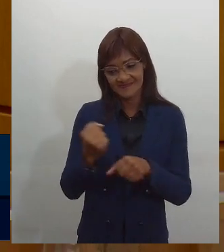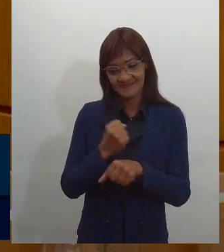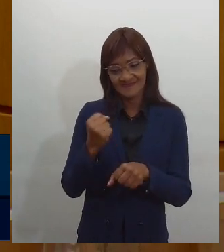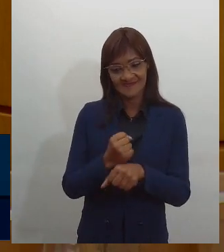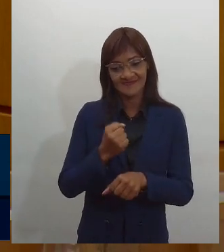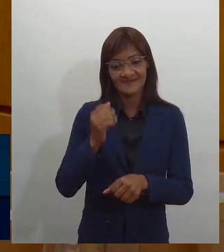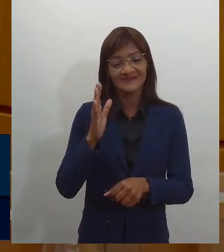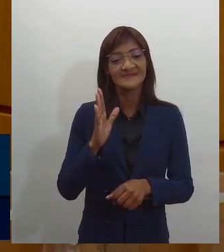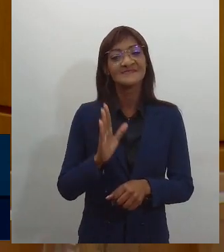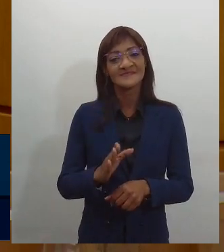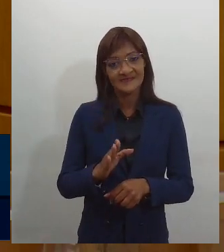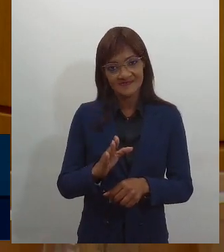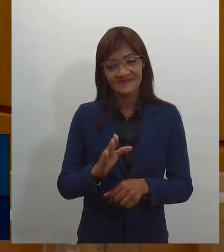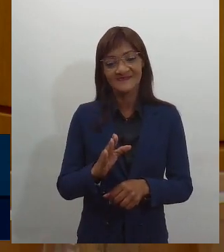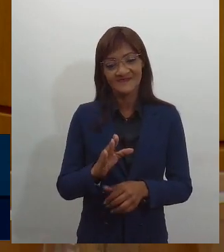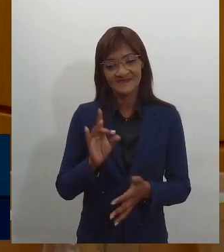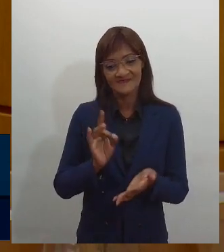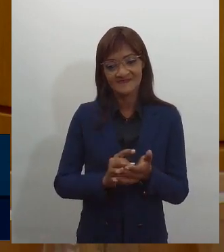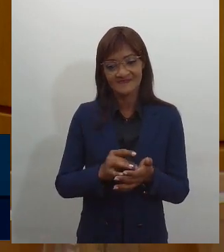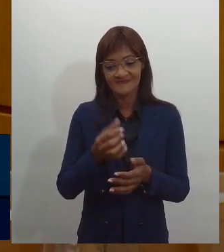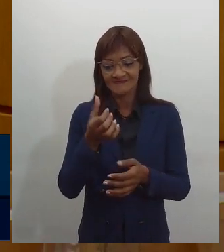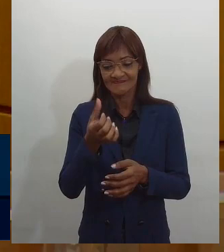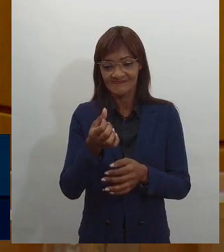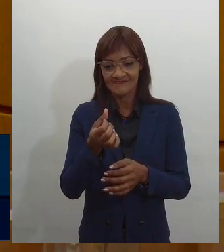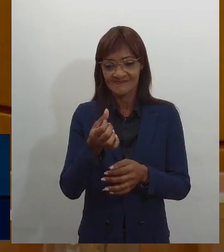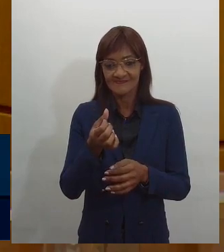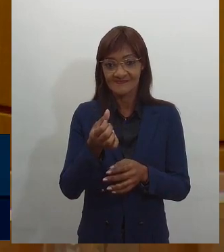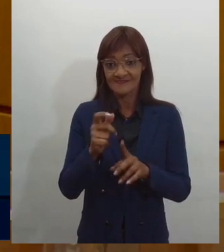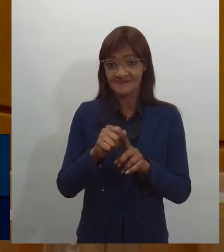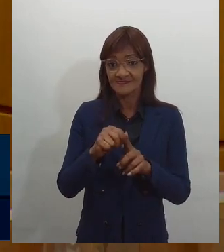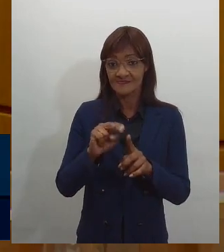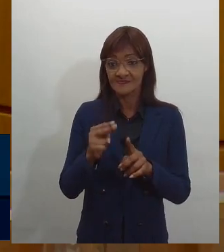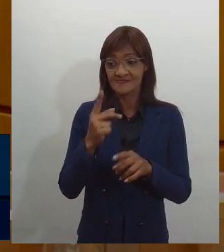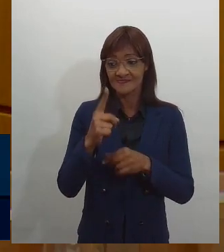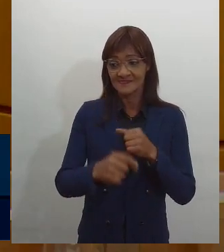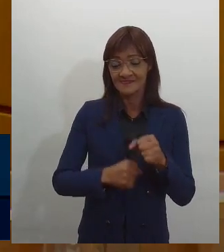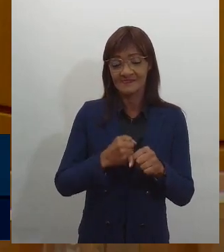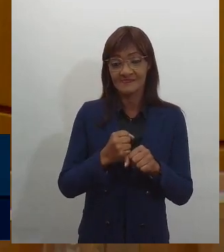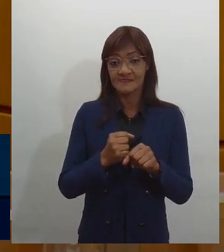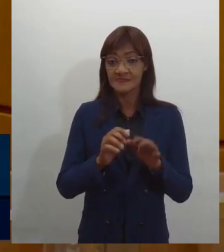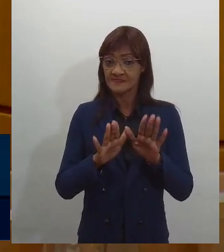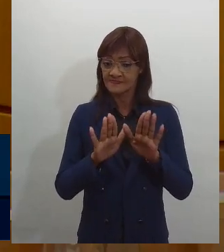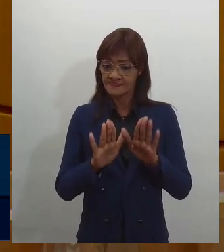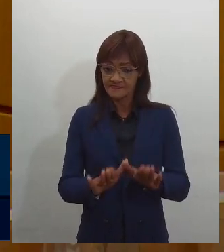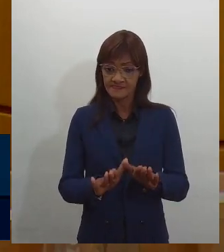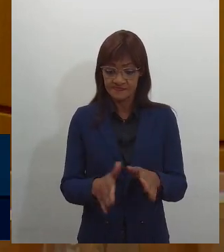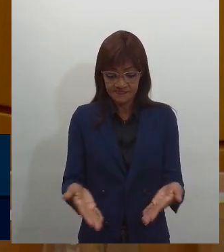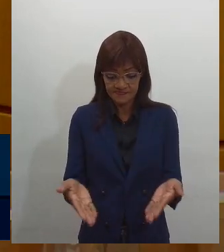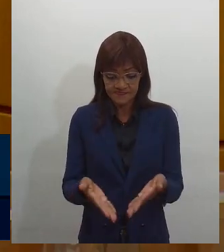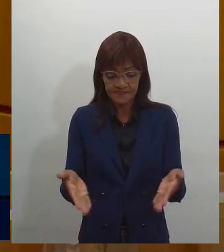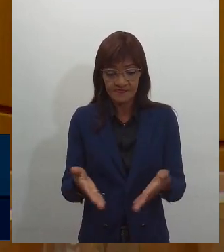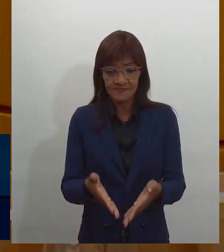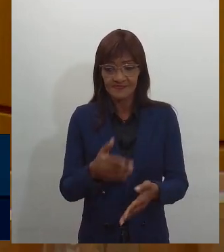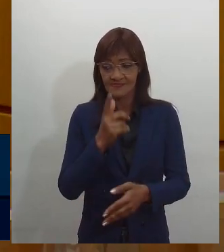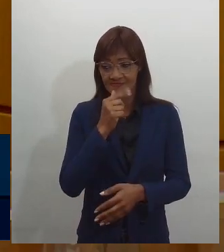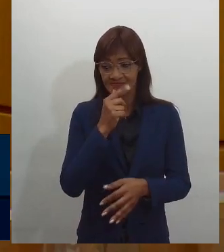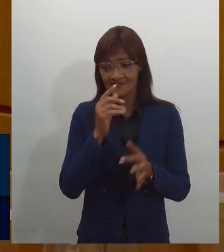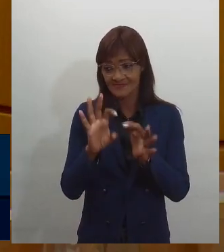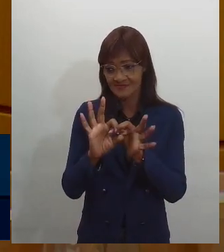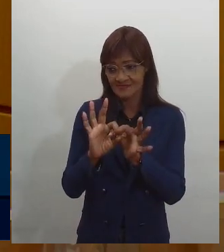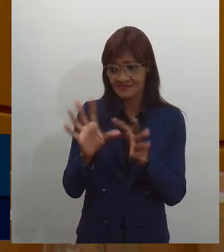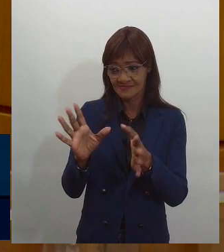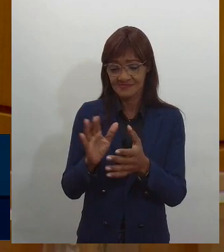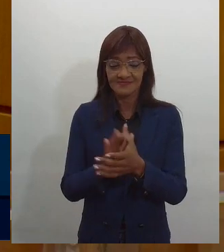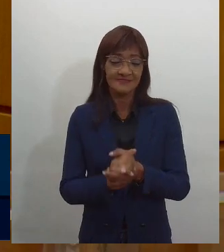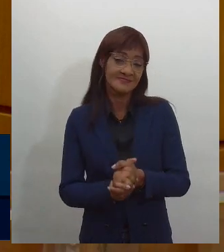daqui a 6 meses ou a 1 ano, mas quem está com falta d'água agora precisa ser atendido o mais rápido possível. E os municípios passam